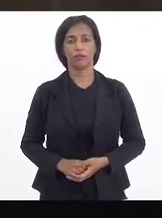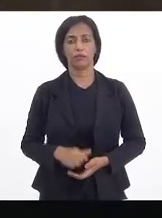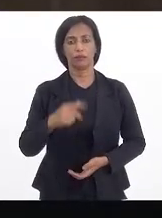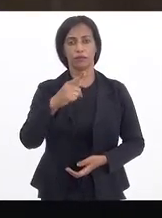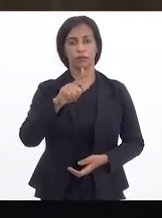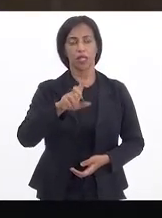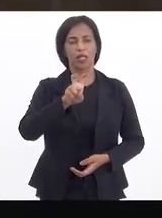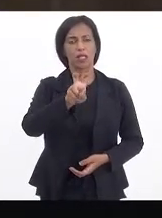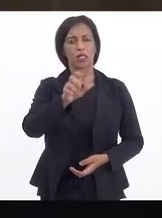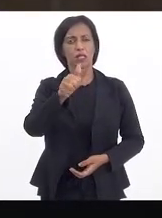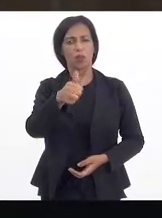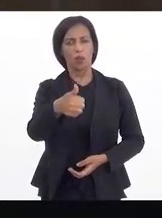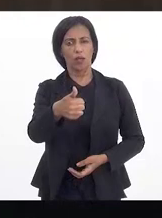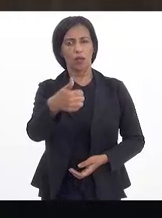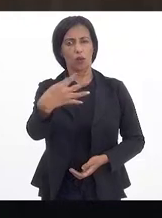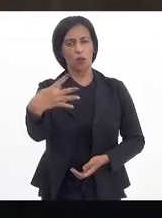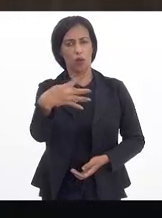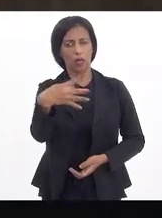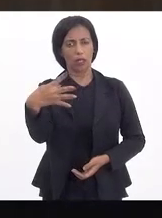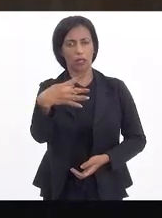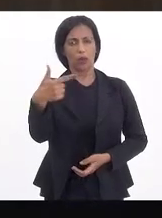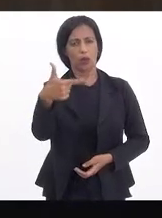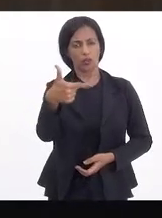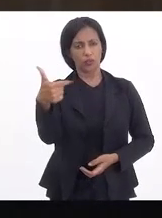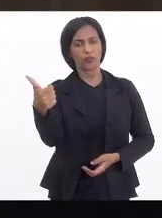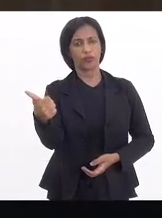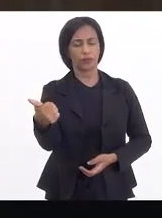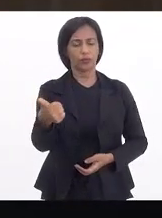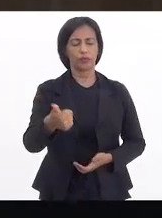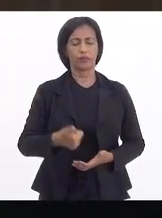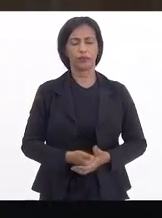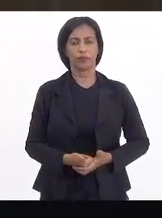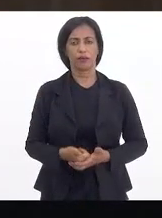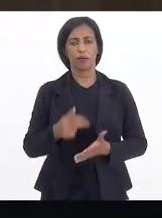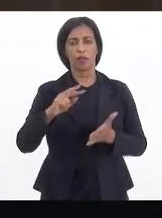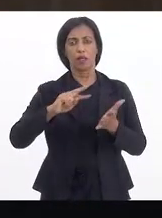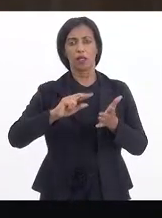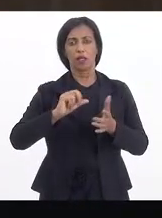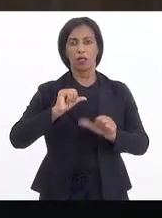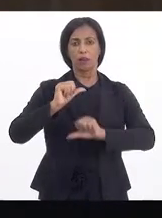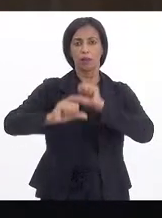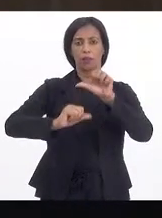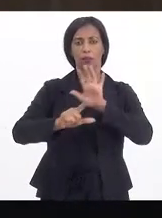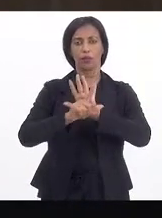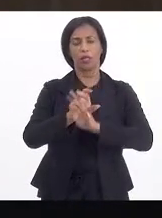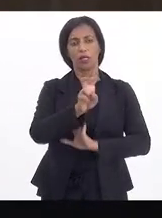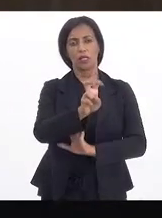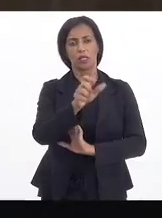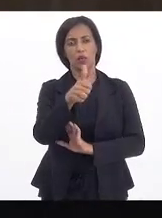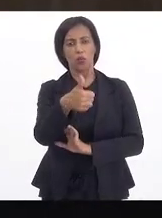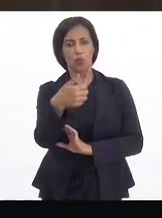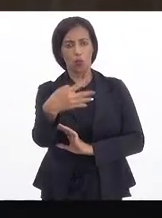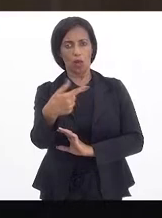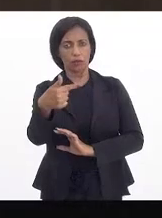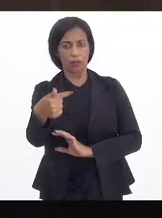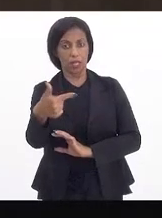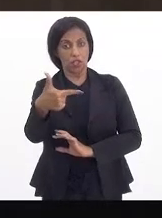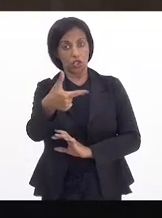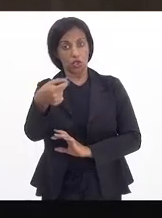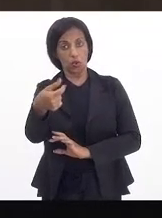pele 5144 de 21 que altera a lei 5147 de